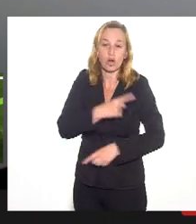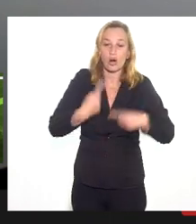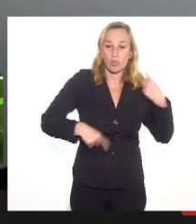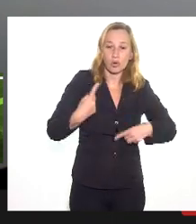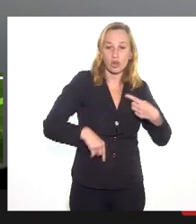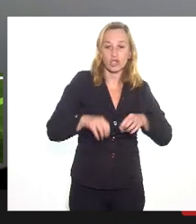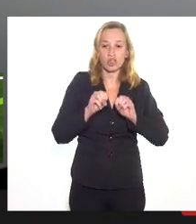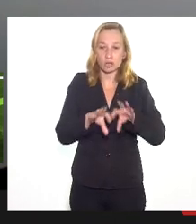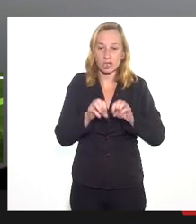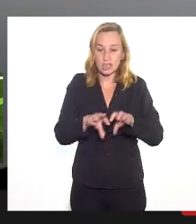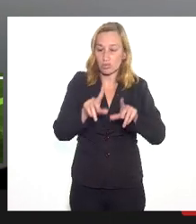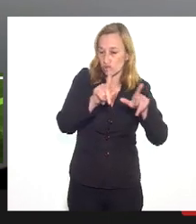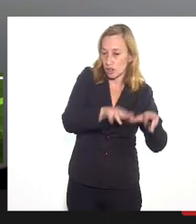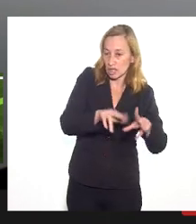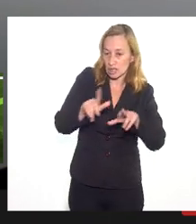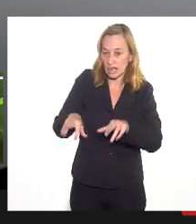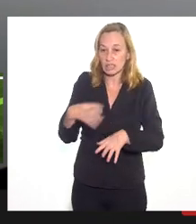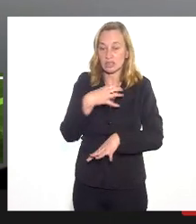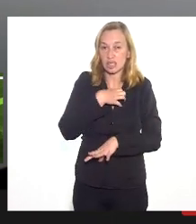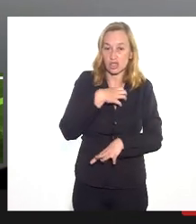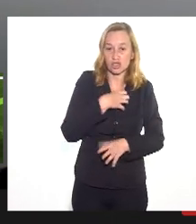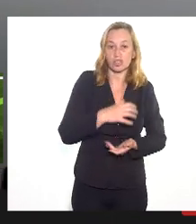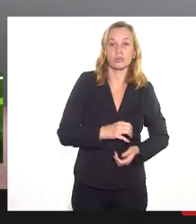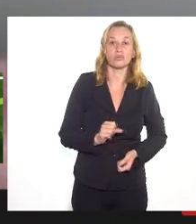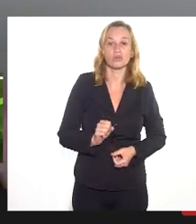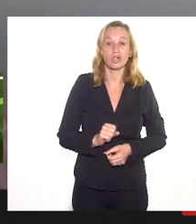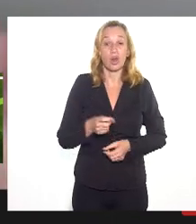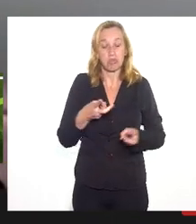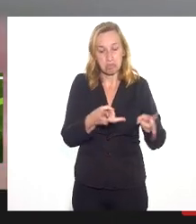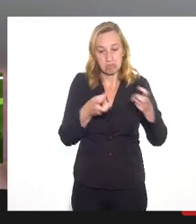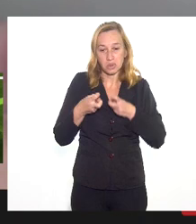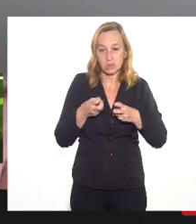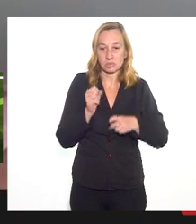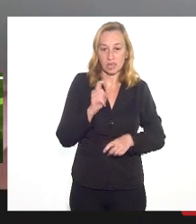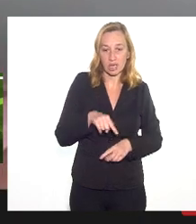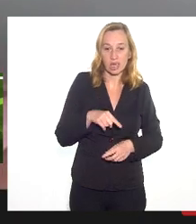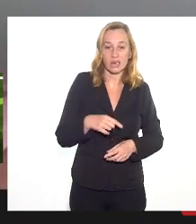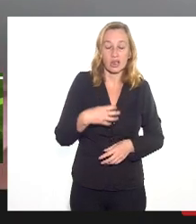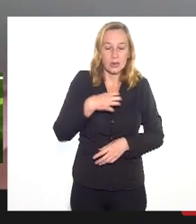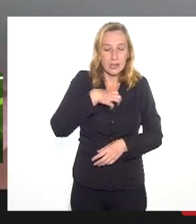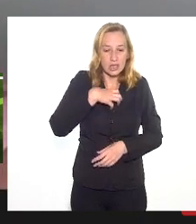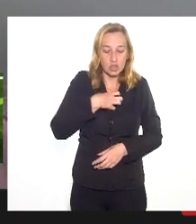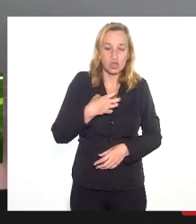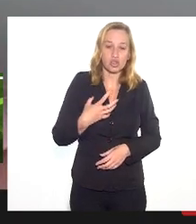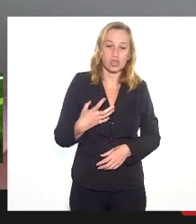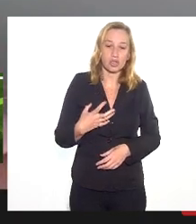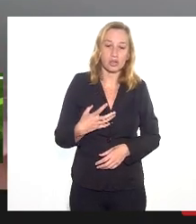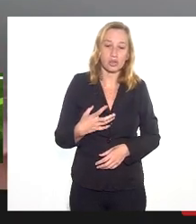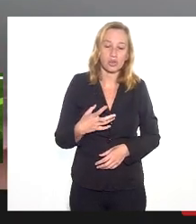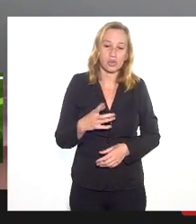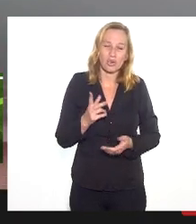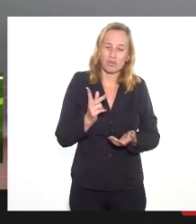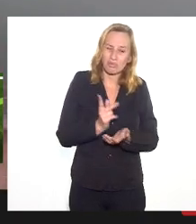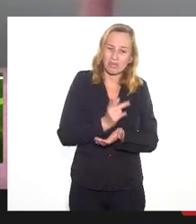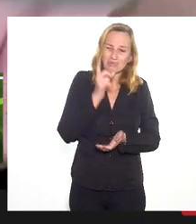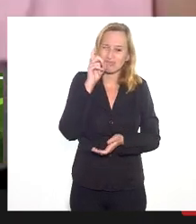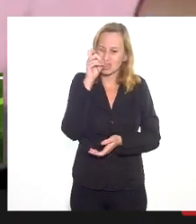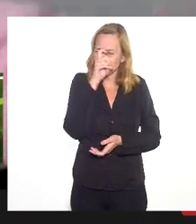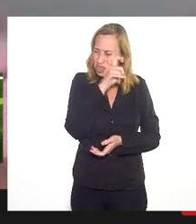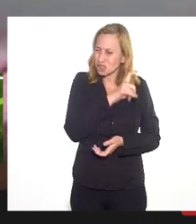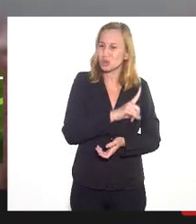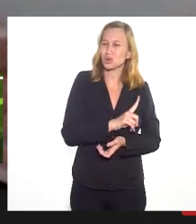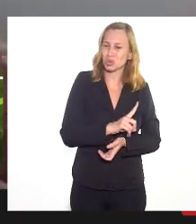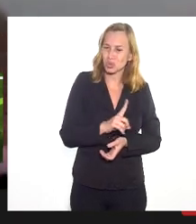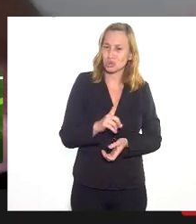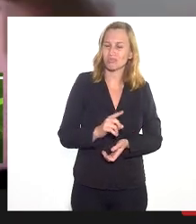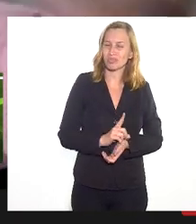de educação diferenciada. Nesse sentido, eu percebi, né, senti na pele os acessos muito difíceis, a